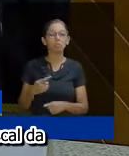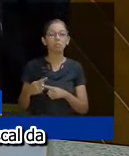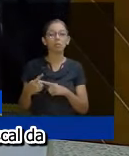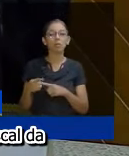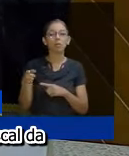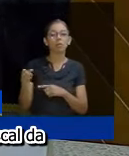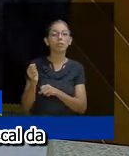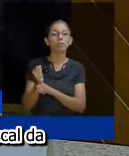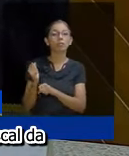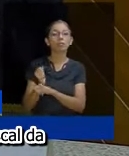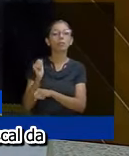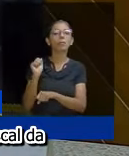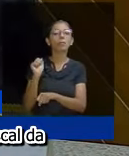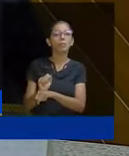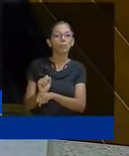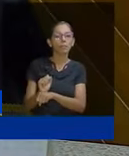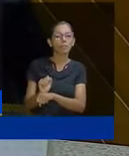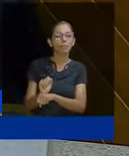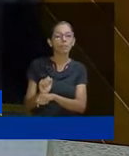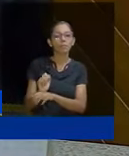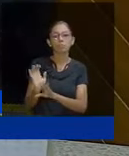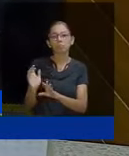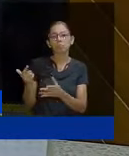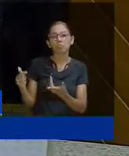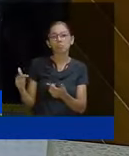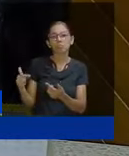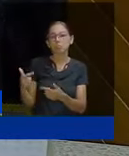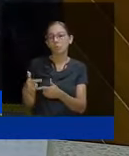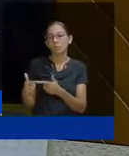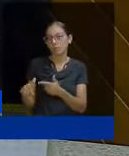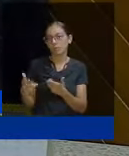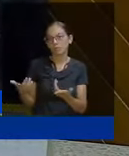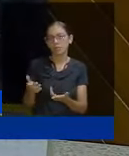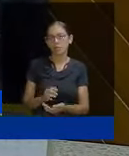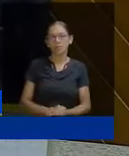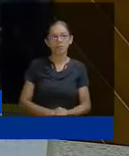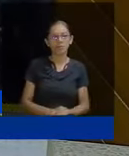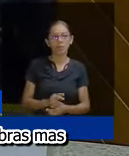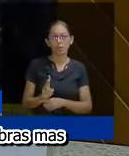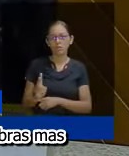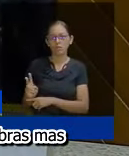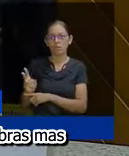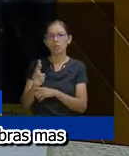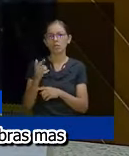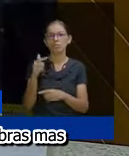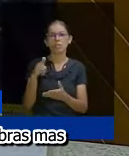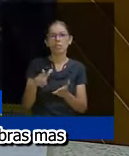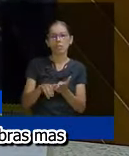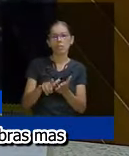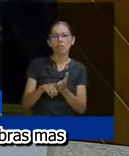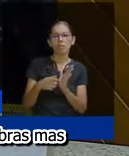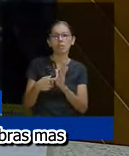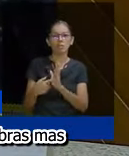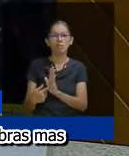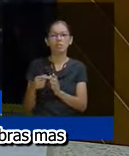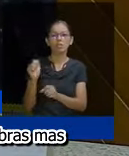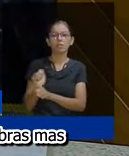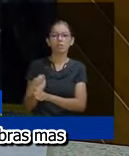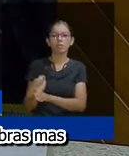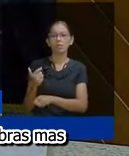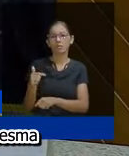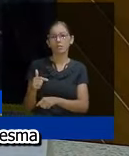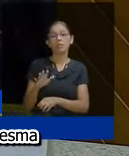E, segundo o relato do engenheiro fiscal da obra, não havia termo de paralisação e que a empresa já havia sido notificada a retomar